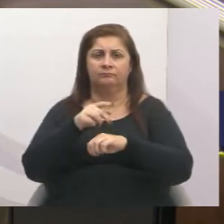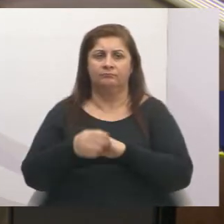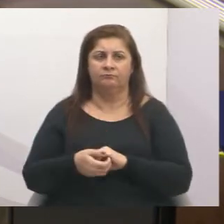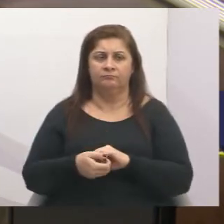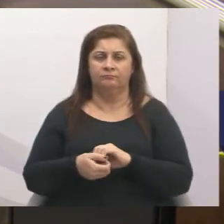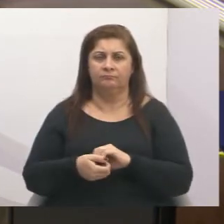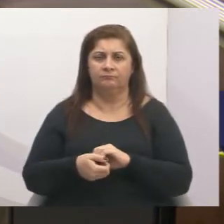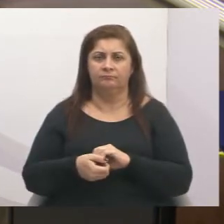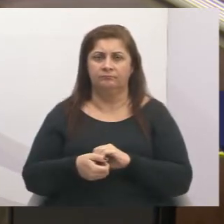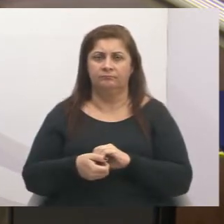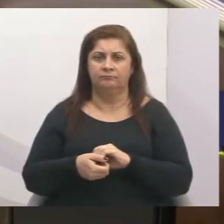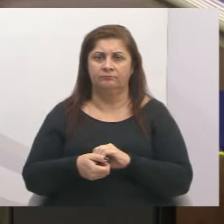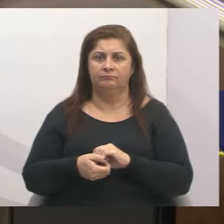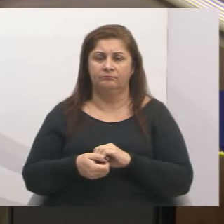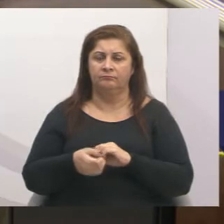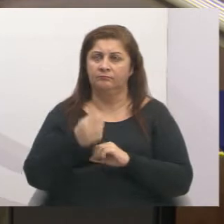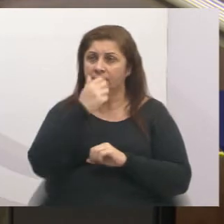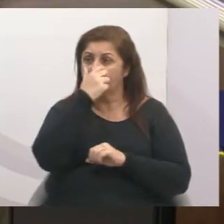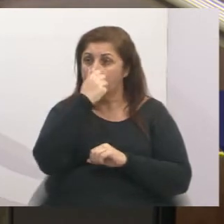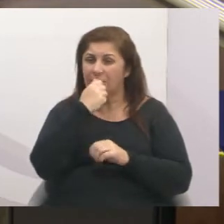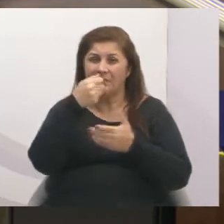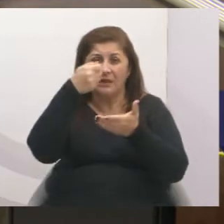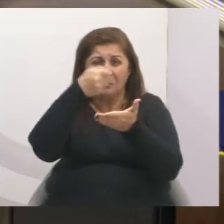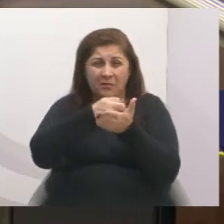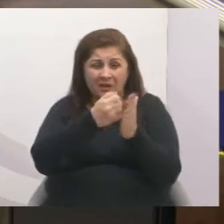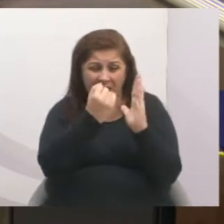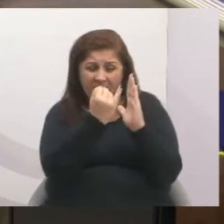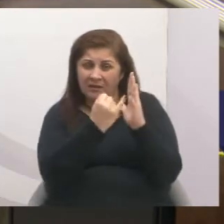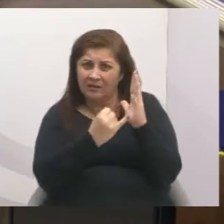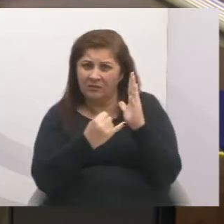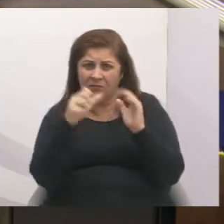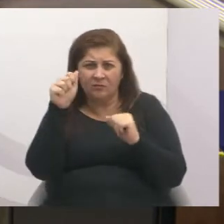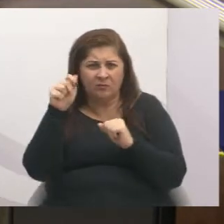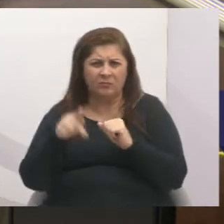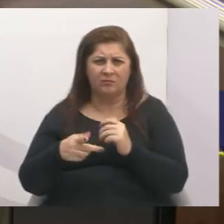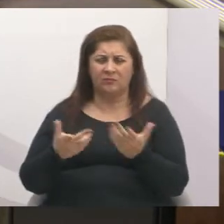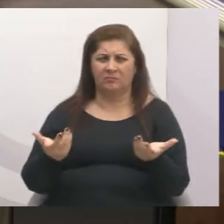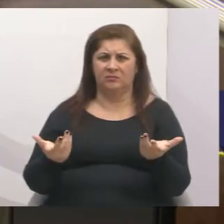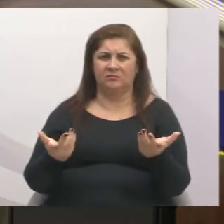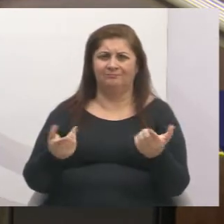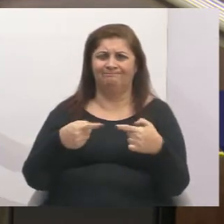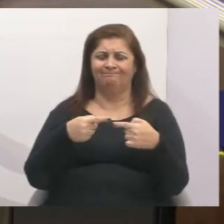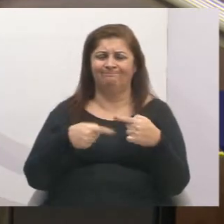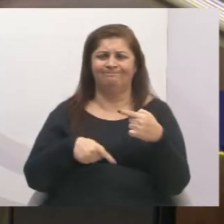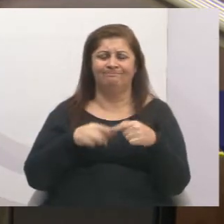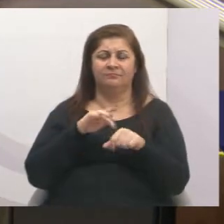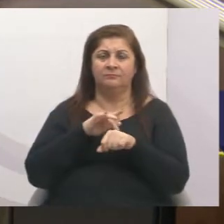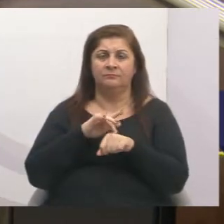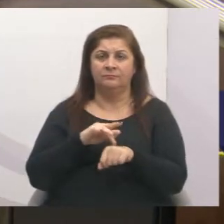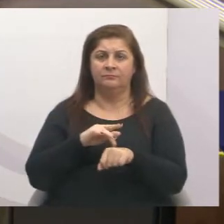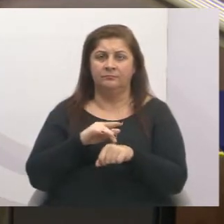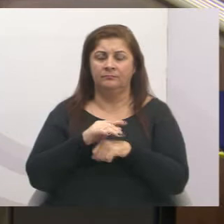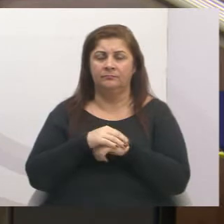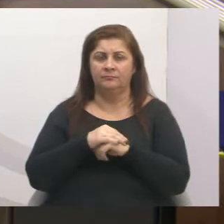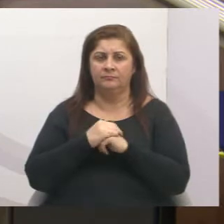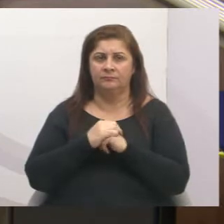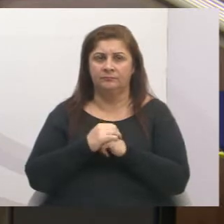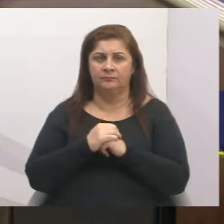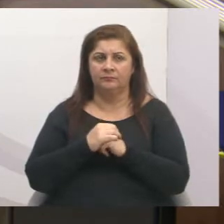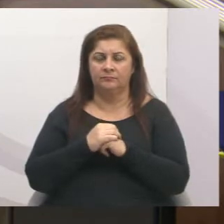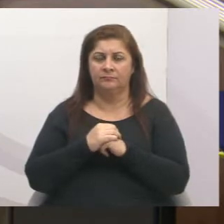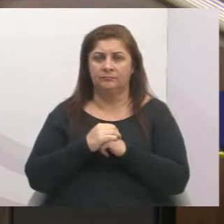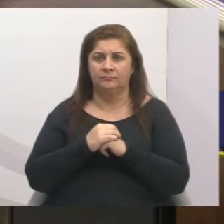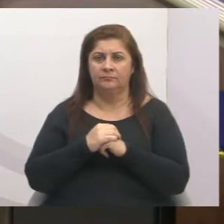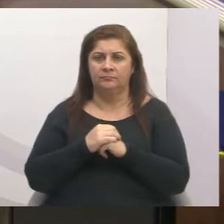tem porquê, nós vamos pagar um imposto previdenciário, gente. Não tem cabimento. Tá? Agora,